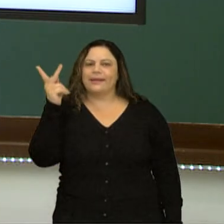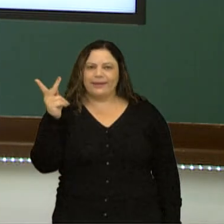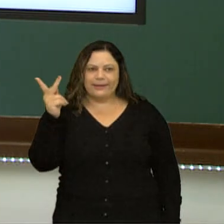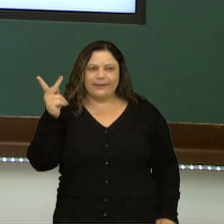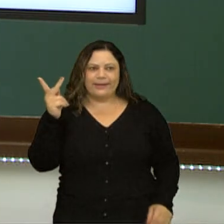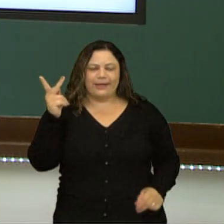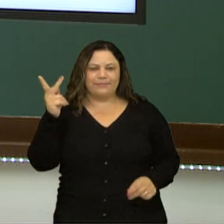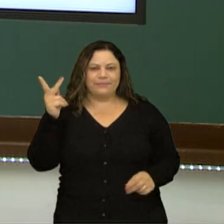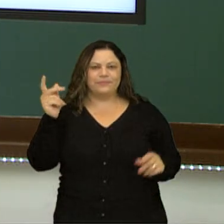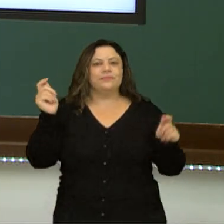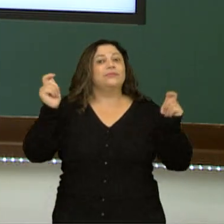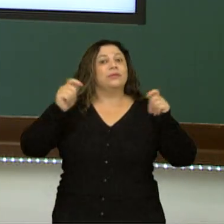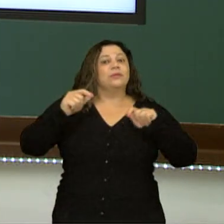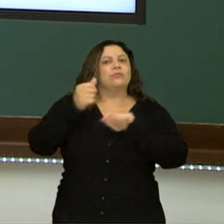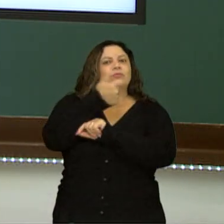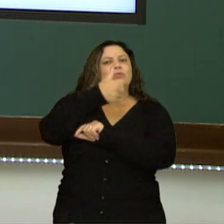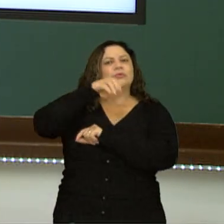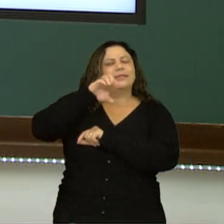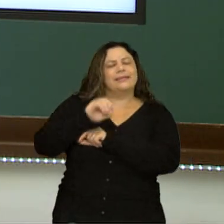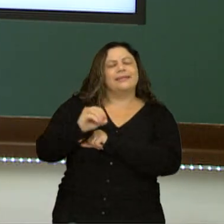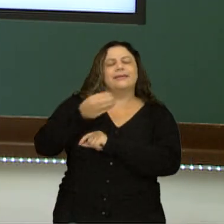adotada em 10 de dezembro de